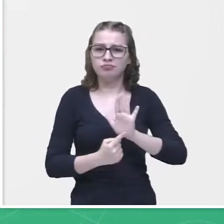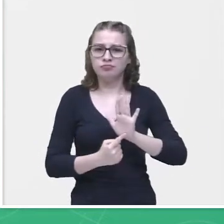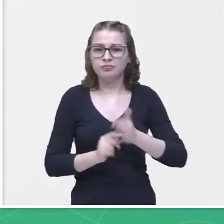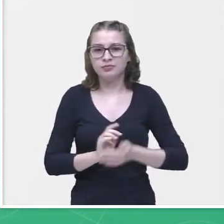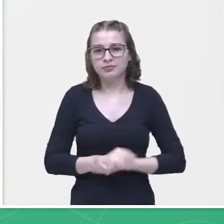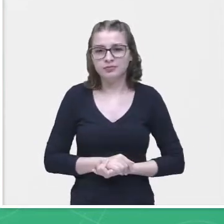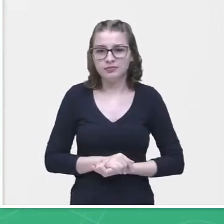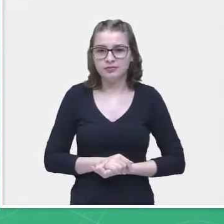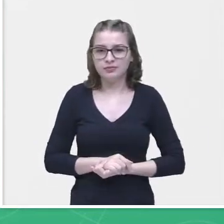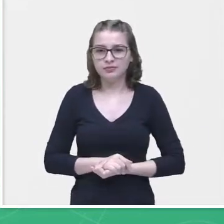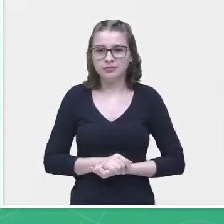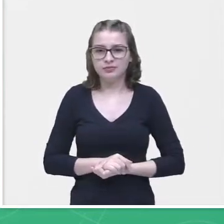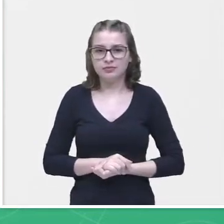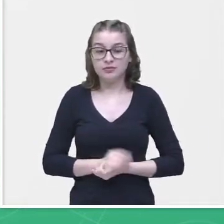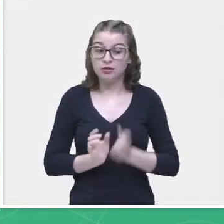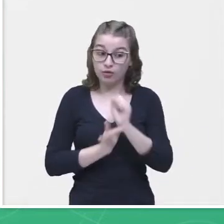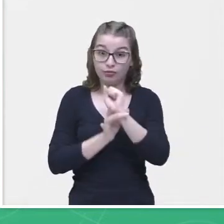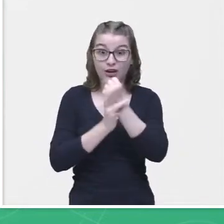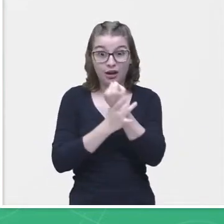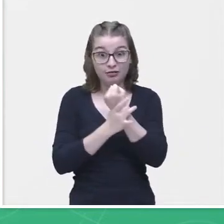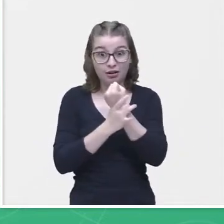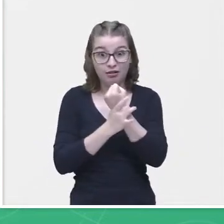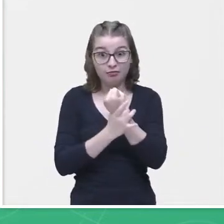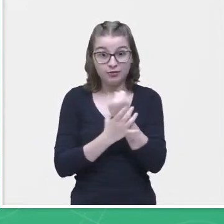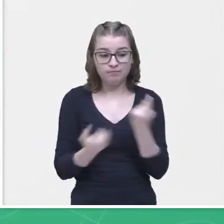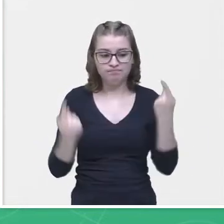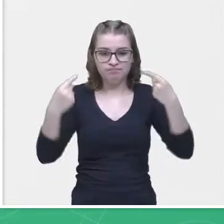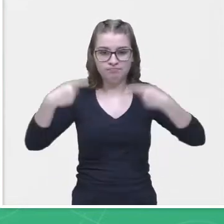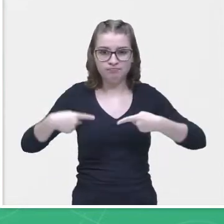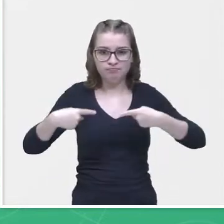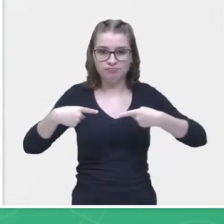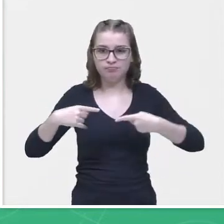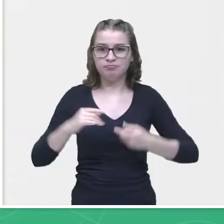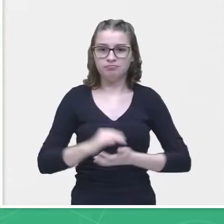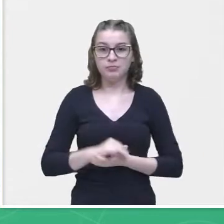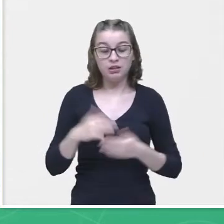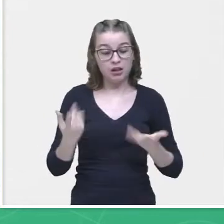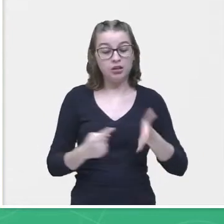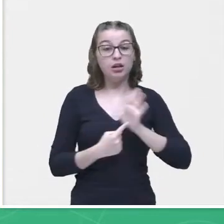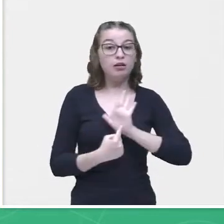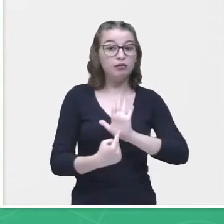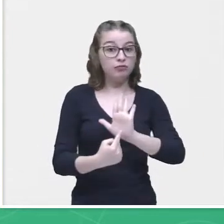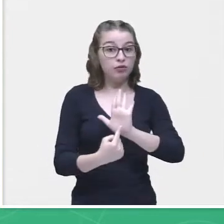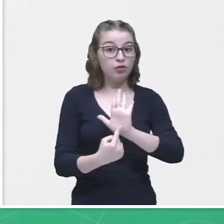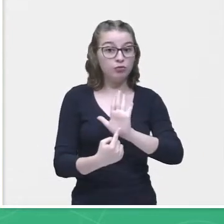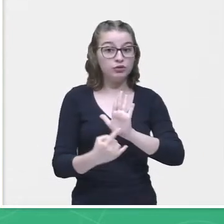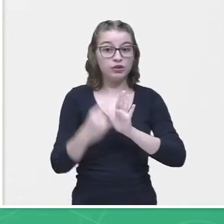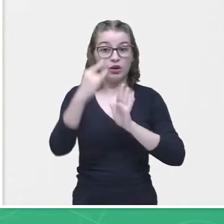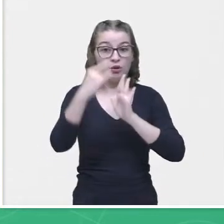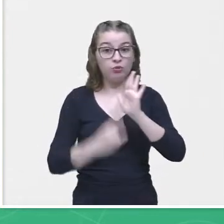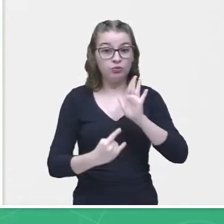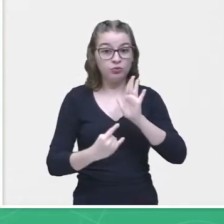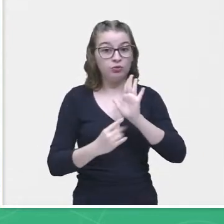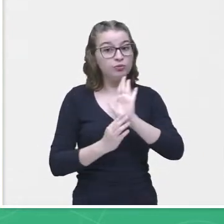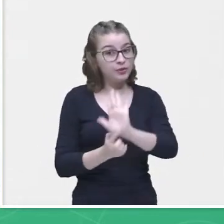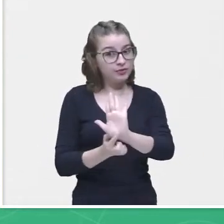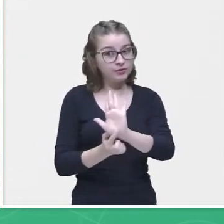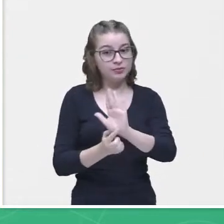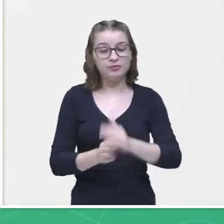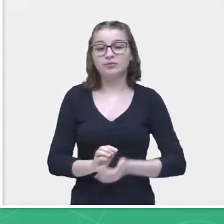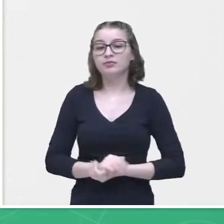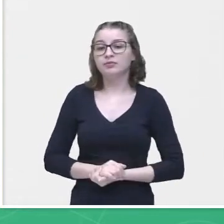apresentando, que eu estou querendo defender. Não é isso também? Então, eu apresento o registro daquela situação.